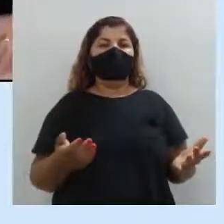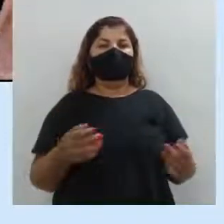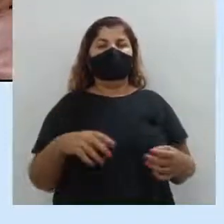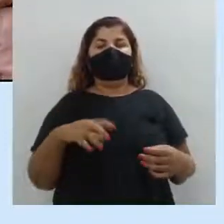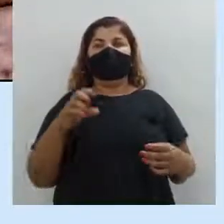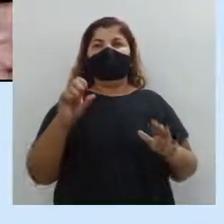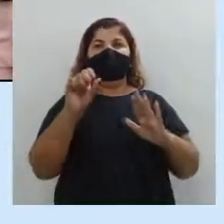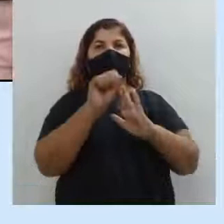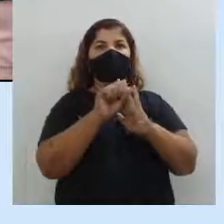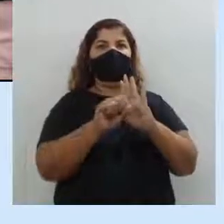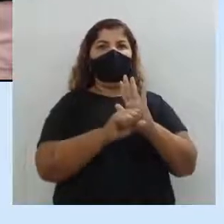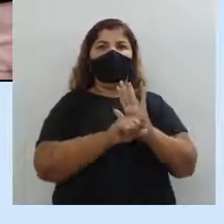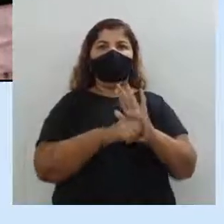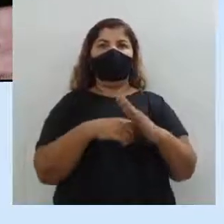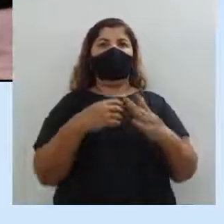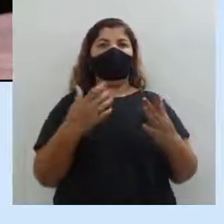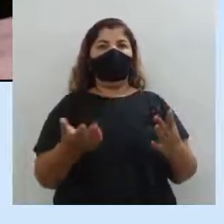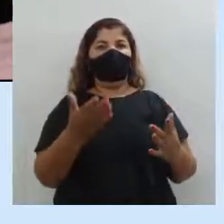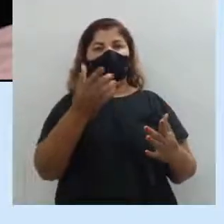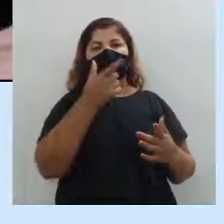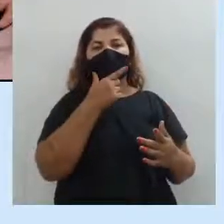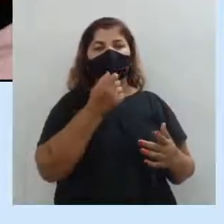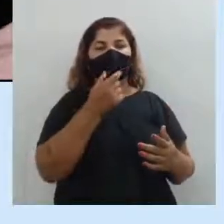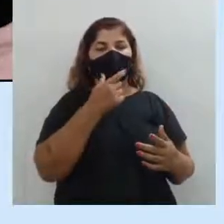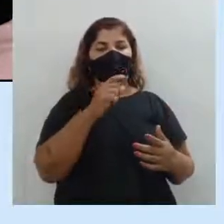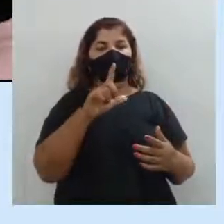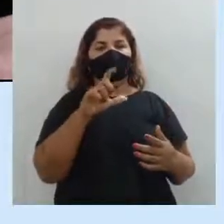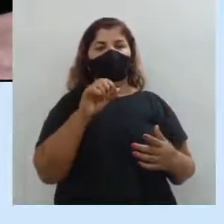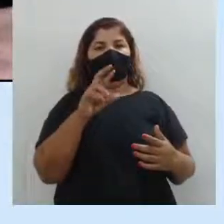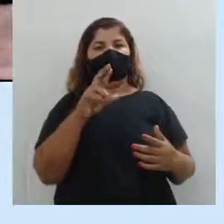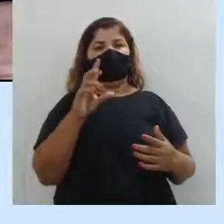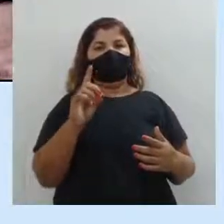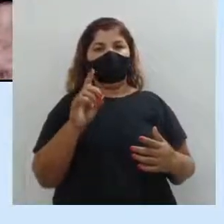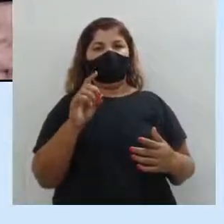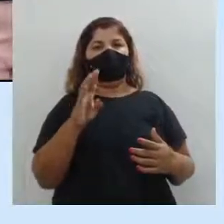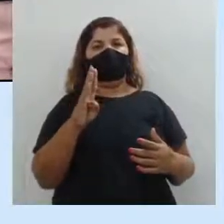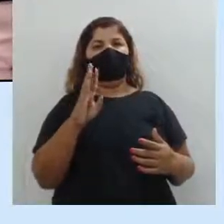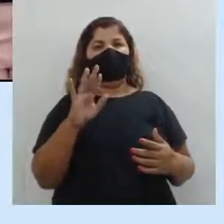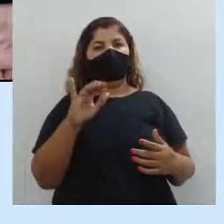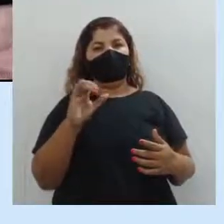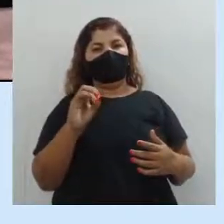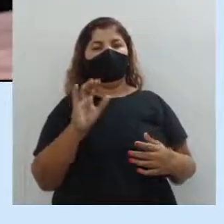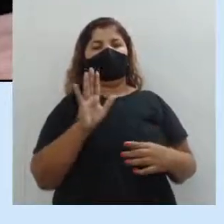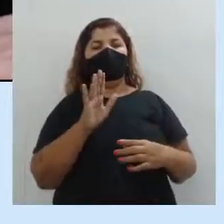século, tá? Então, Lord Byron influenciou, por exemplo, Álvares de Azevedo, né?